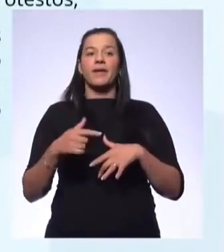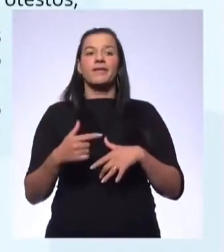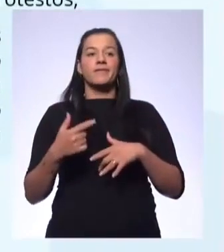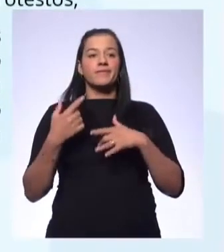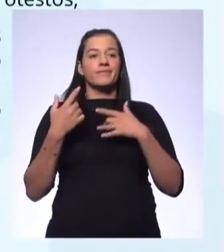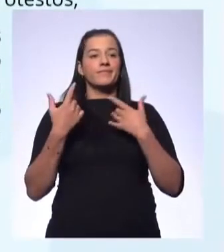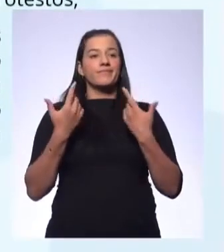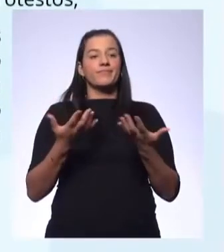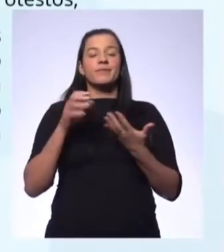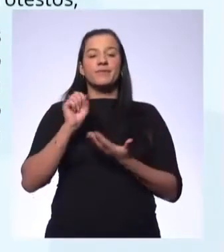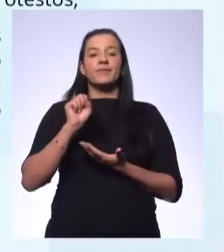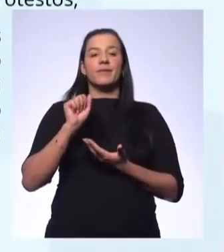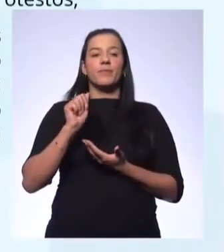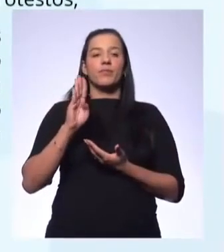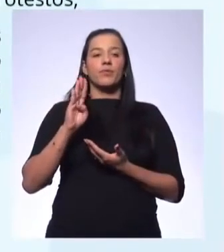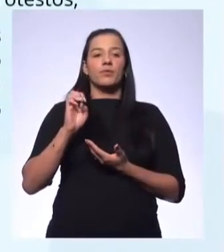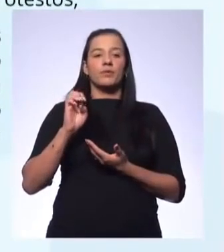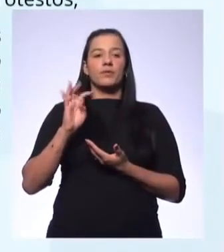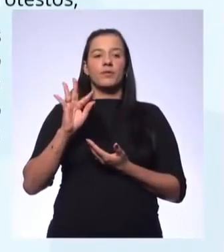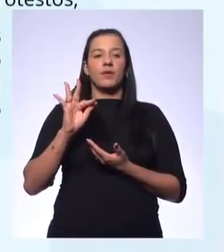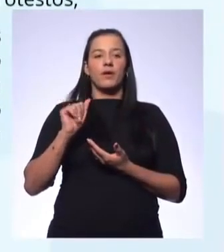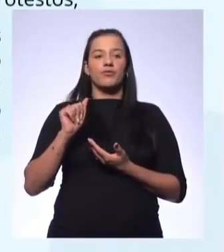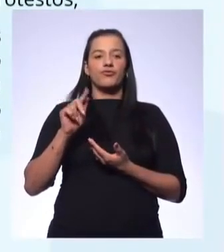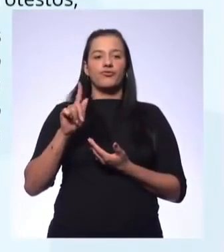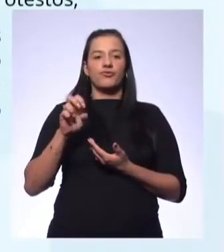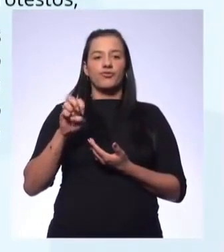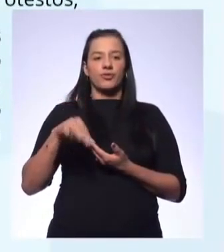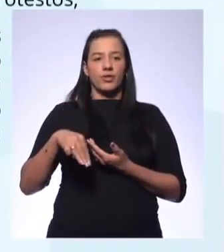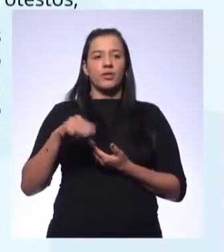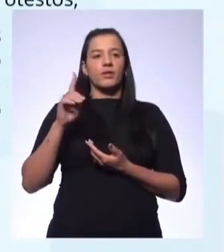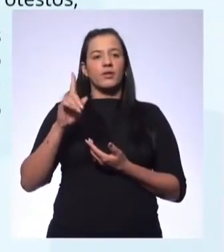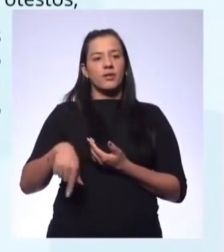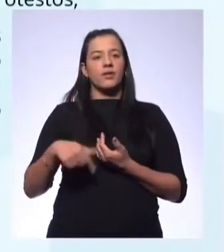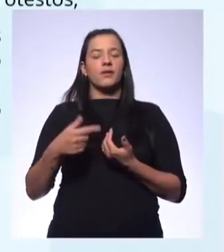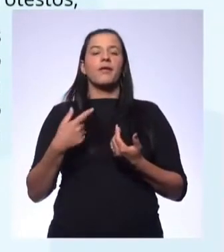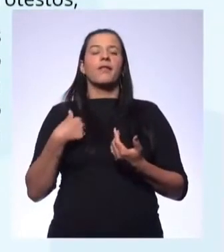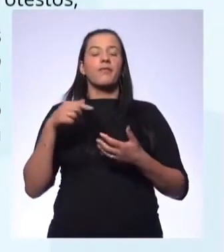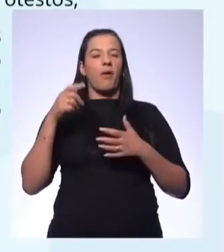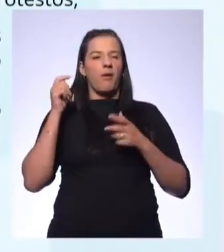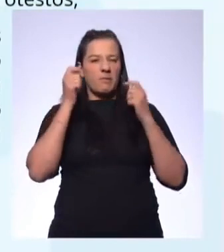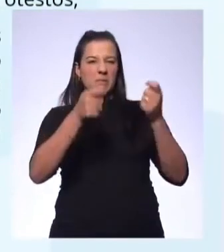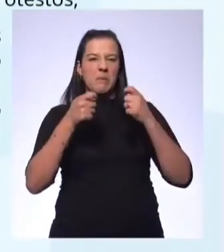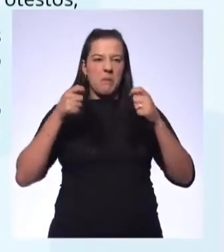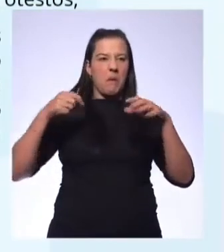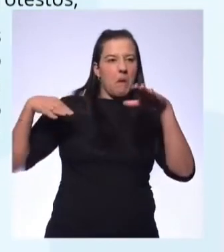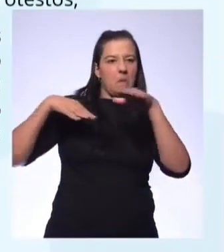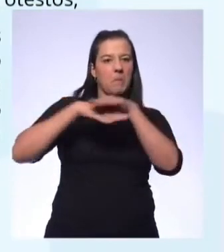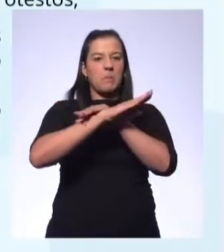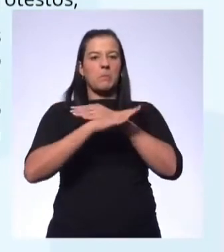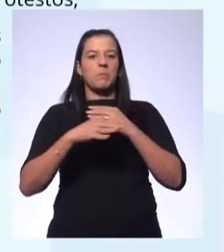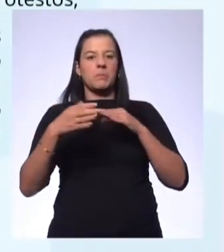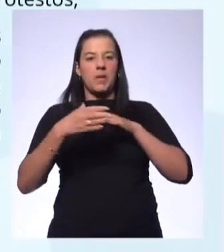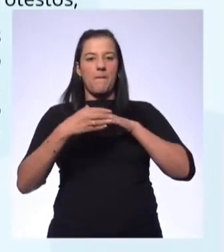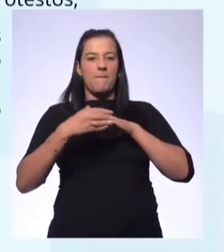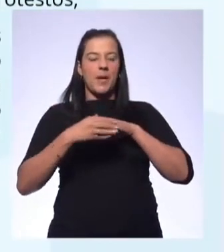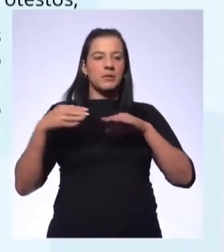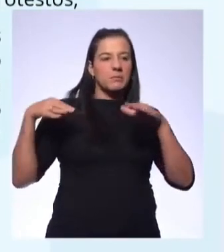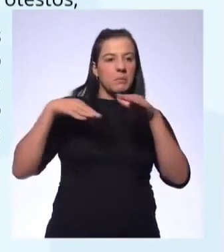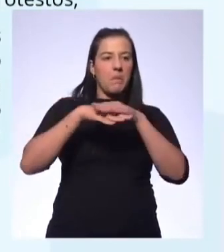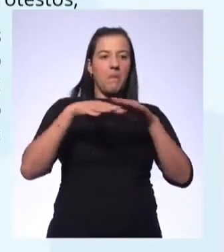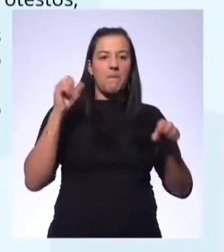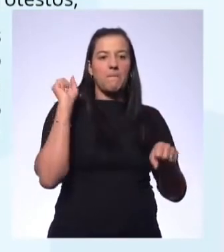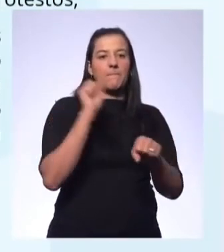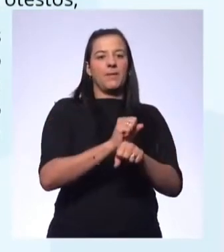né? Sabotagem vem do francês sabot, que significa tamanco. Então, os operários enfiavam seus sapatos nas engrenagens para parar